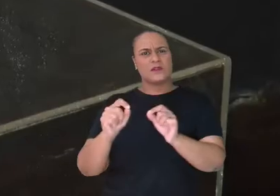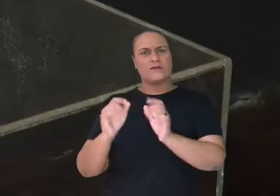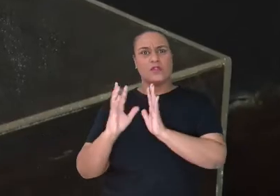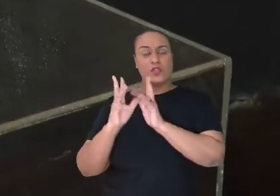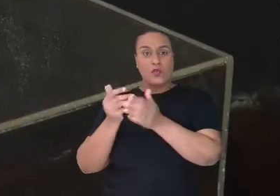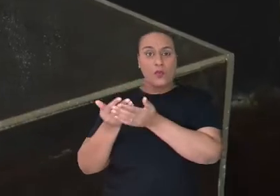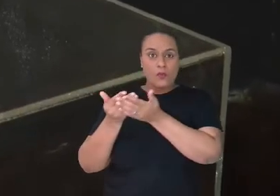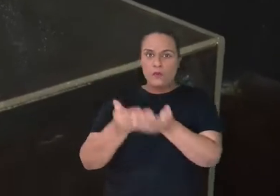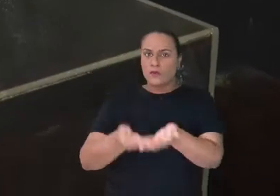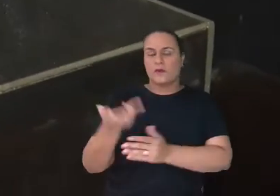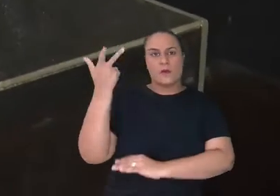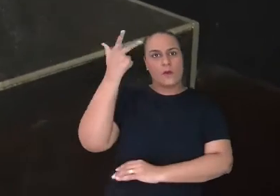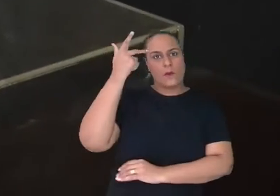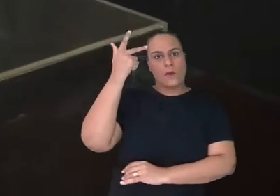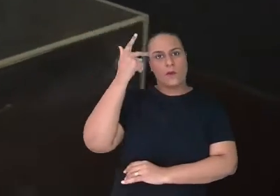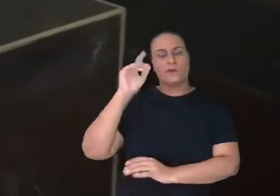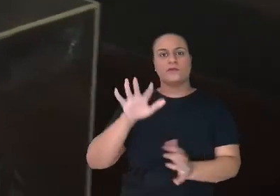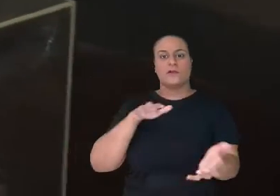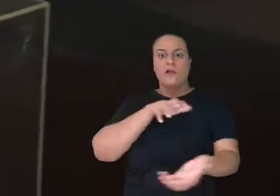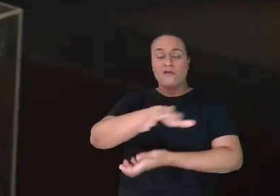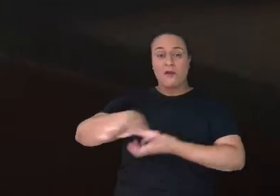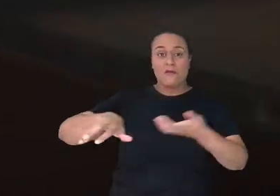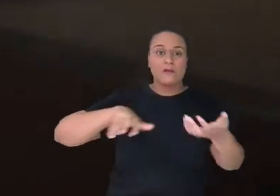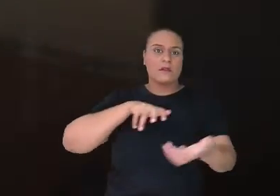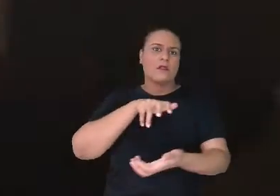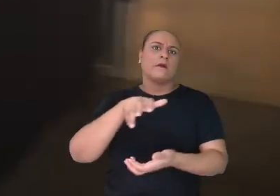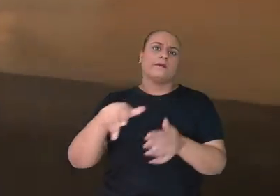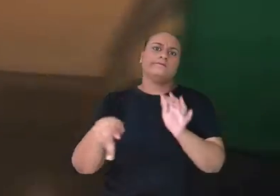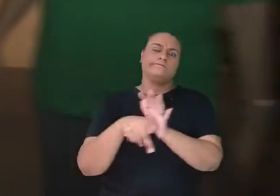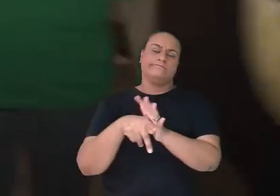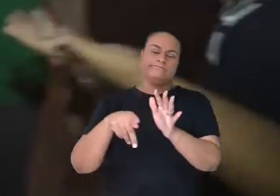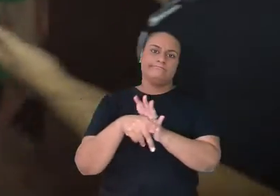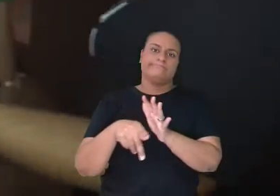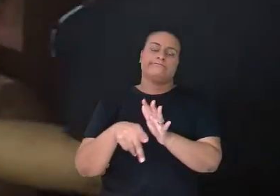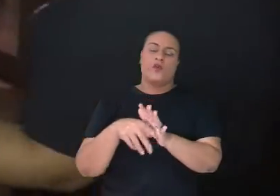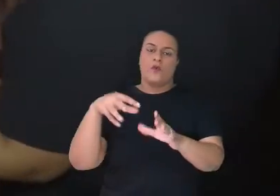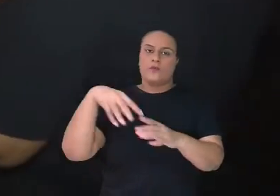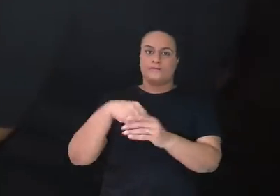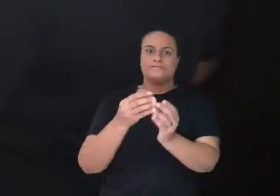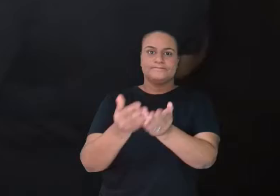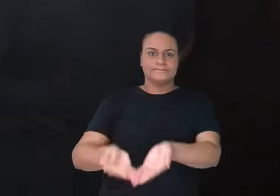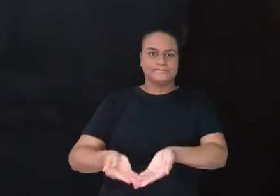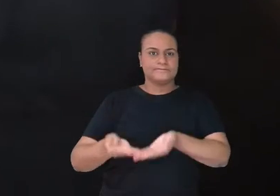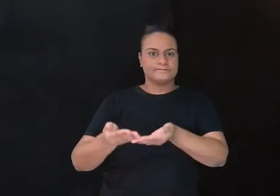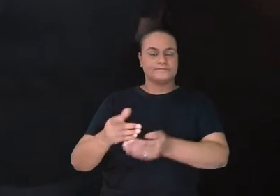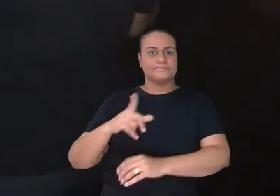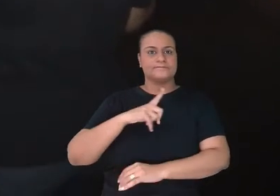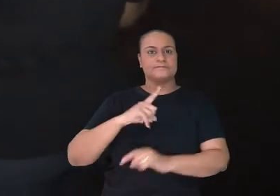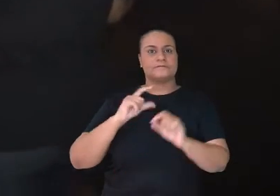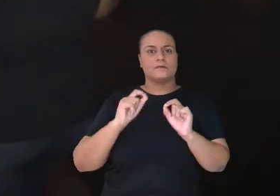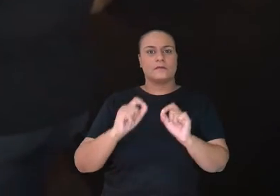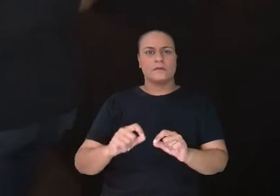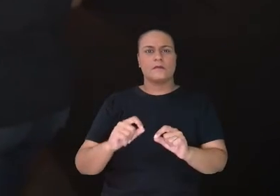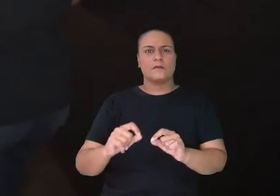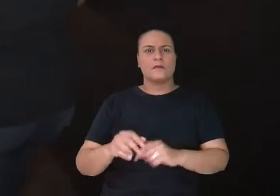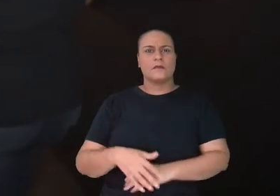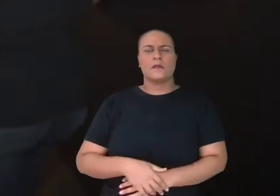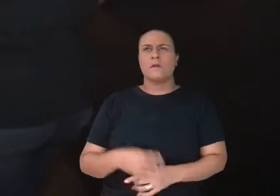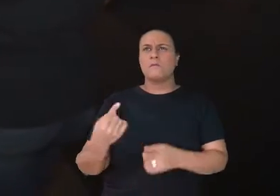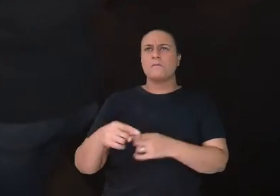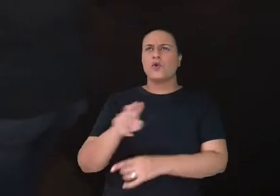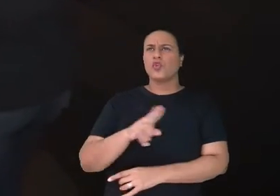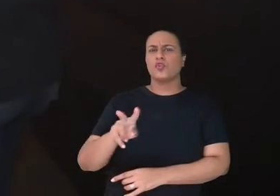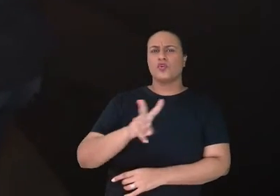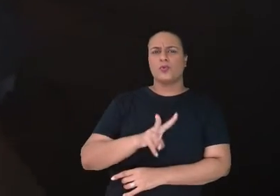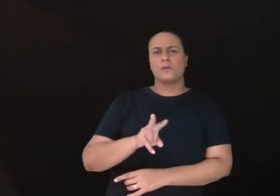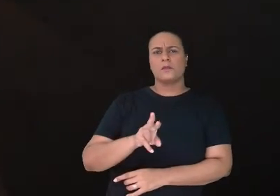Eram muito comuns casos de revolta dentro dos navios. E a gente tem E por que tem esse nome,